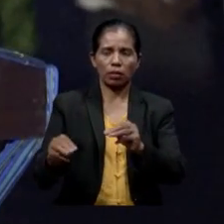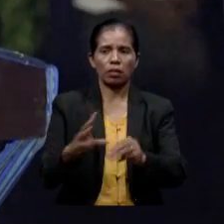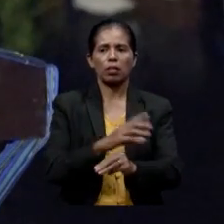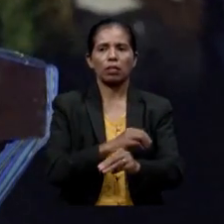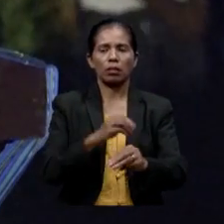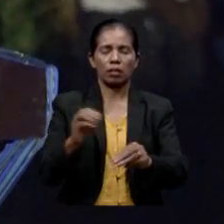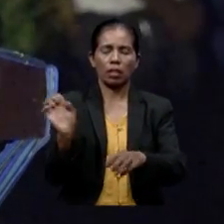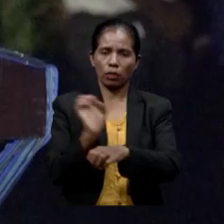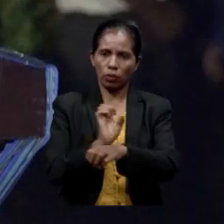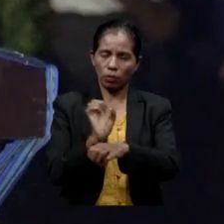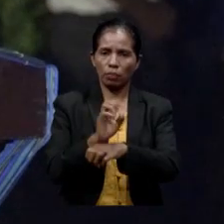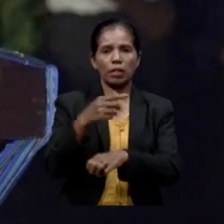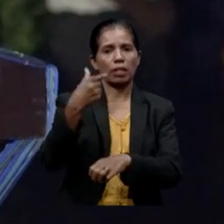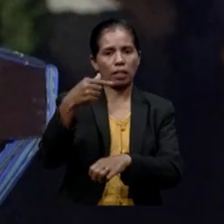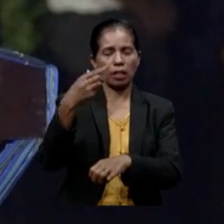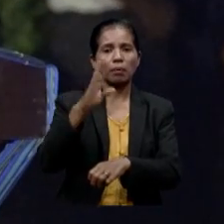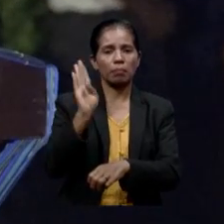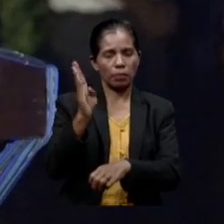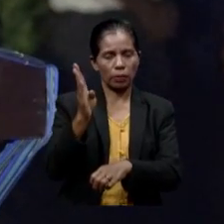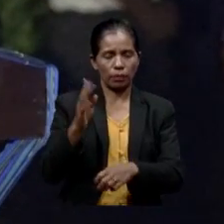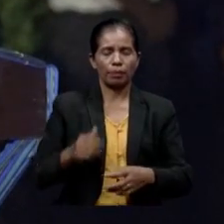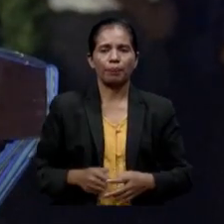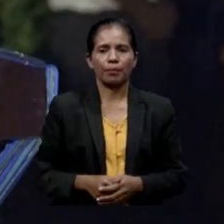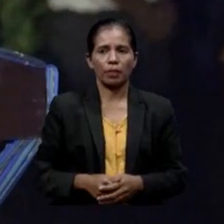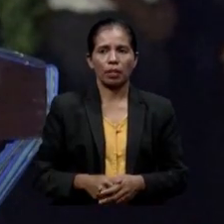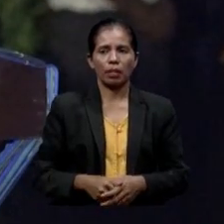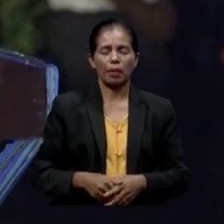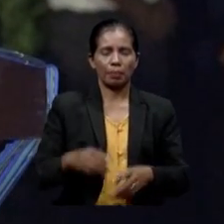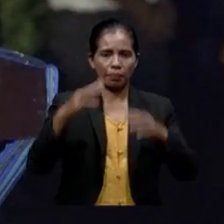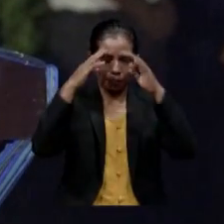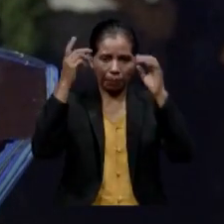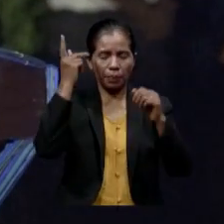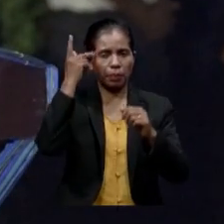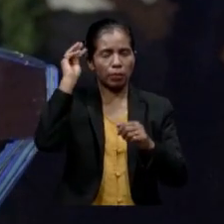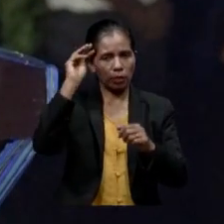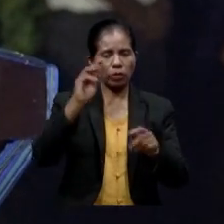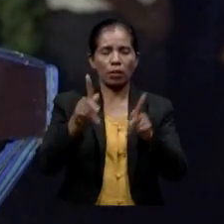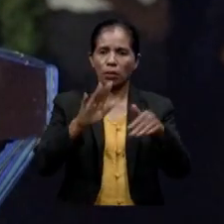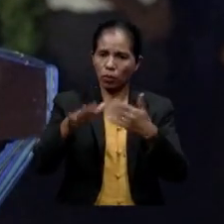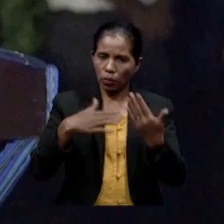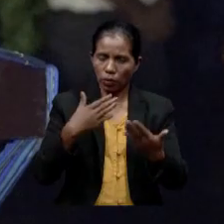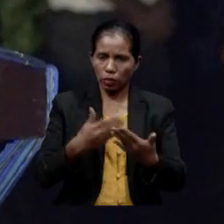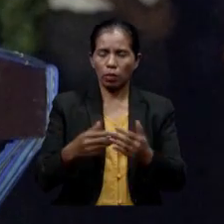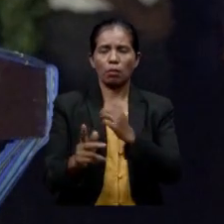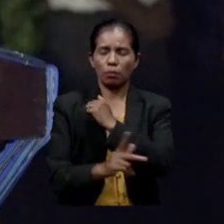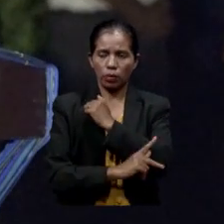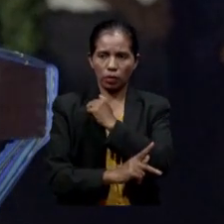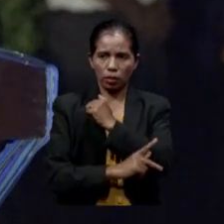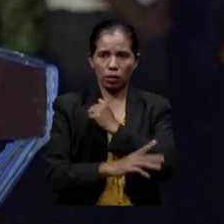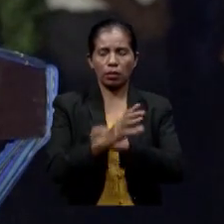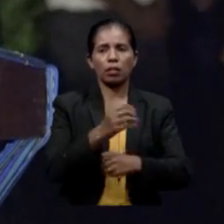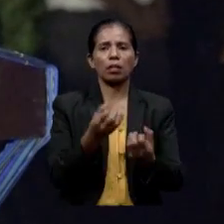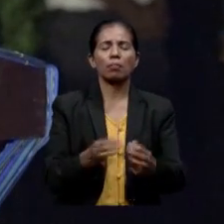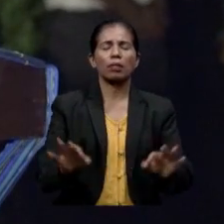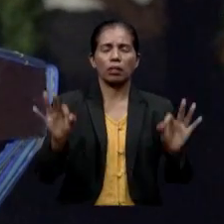economia azul. Senhor Presidente, Senhor Primeiro-Ministro, Excelências, Portugal é o principal